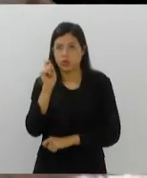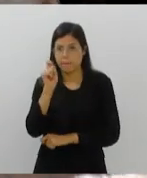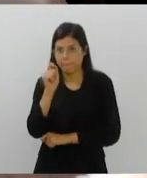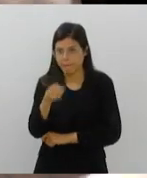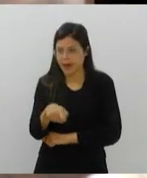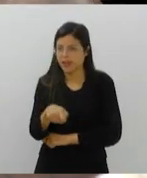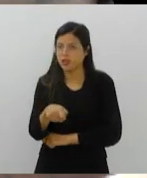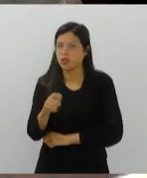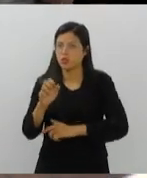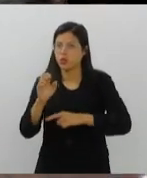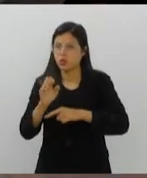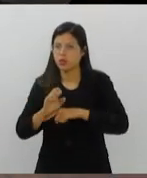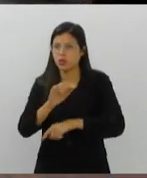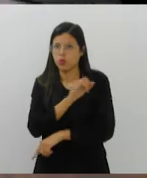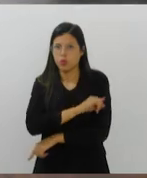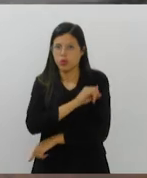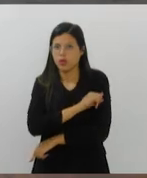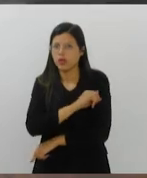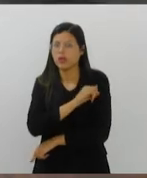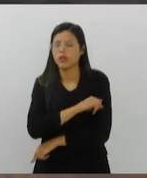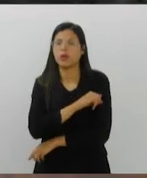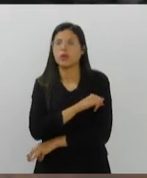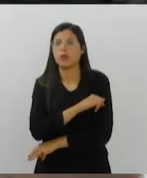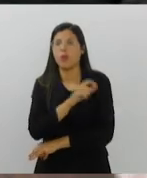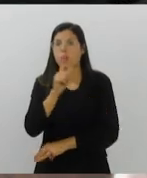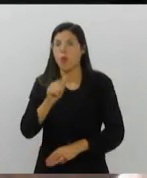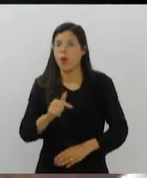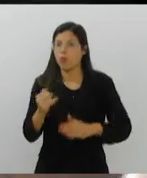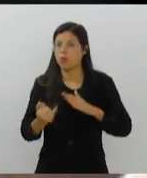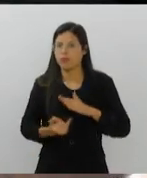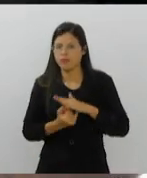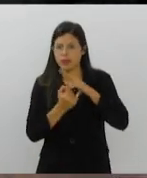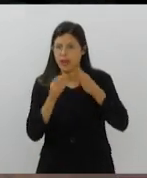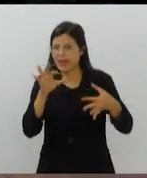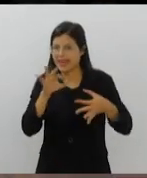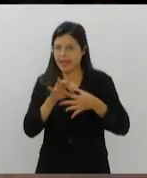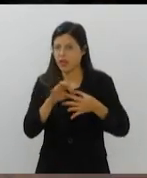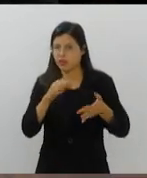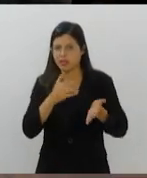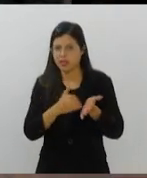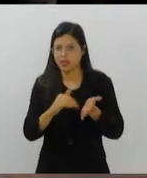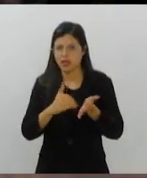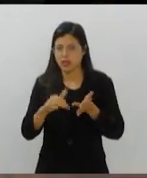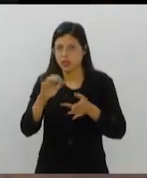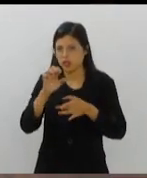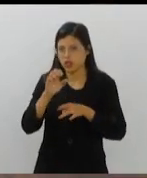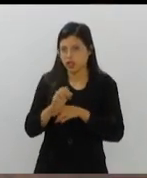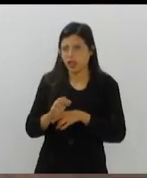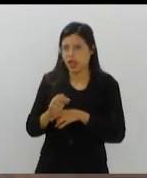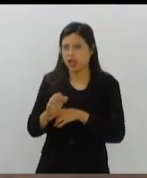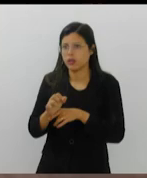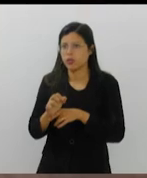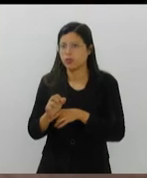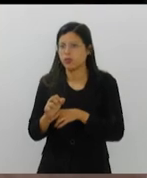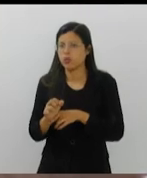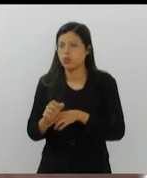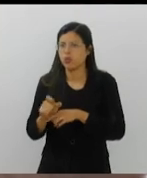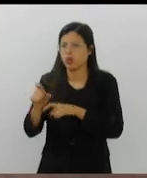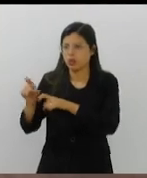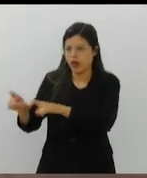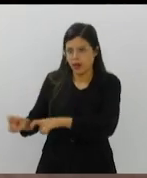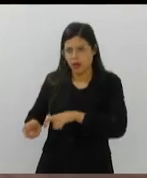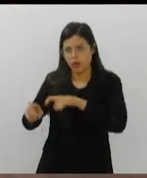Rio de Janeiro, a FIPERJ, é um instituto vinculado à Secretaria de Estado de Agricultura,